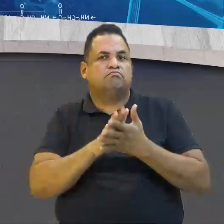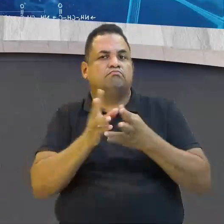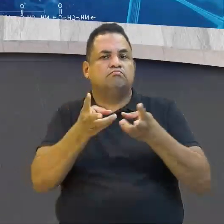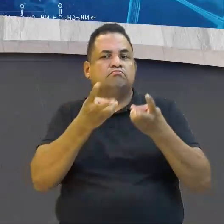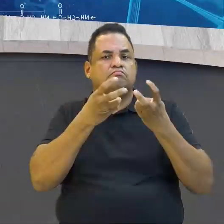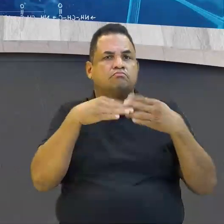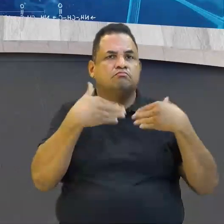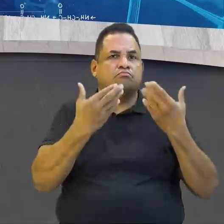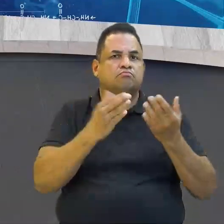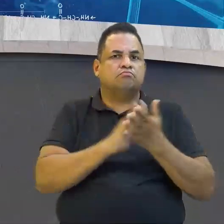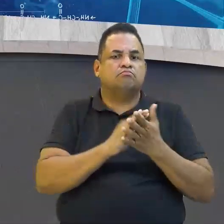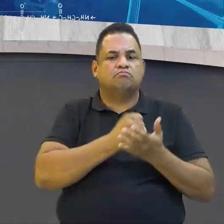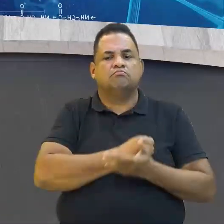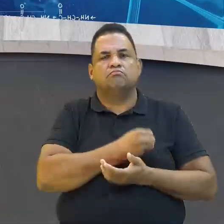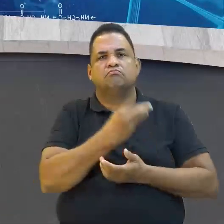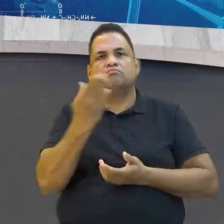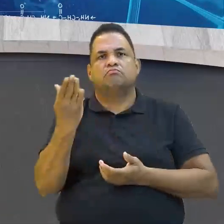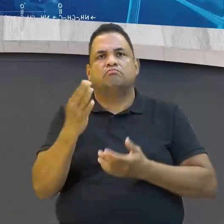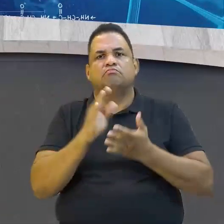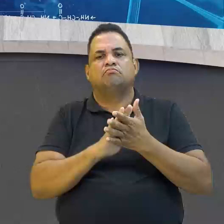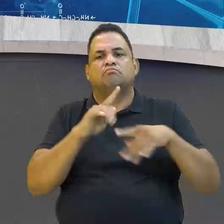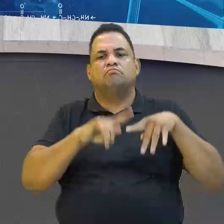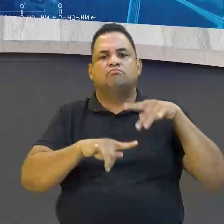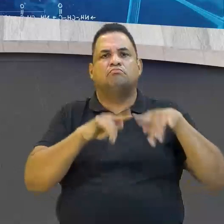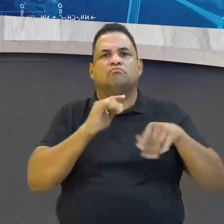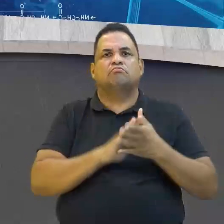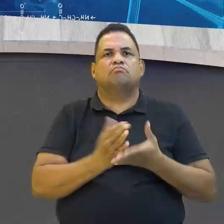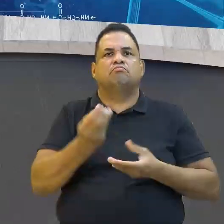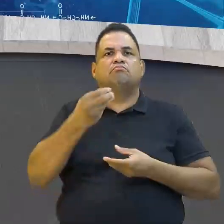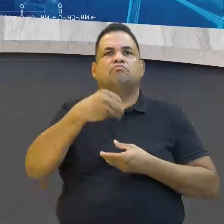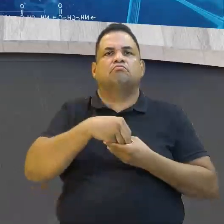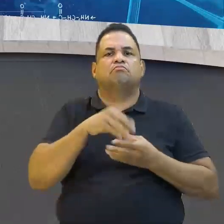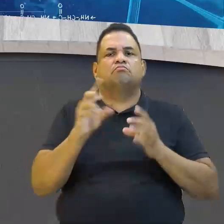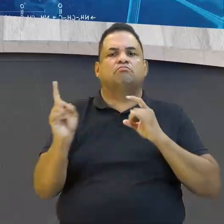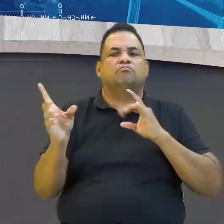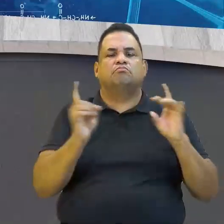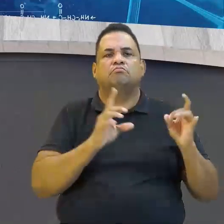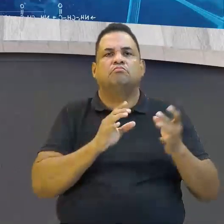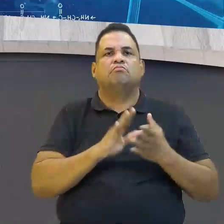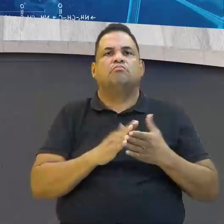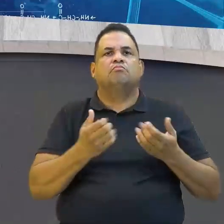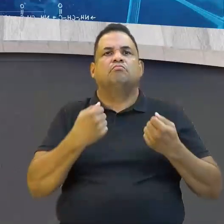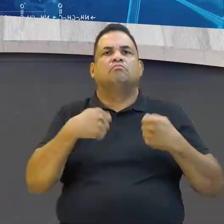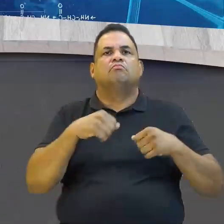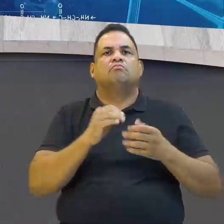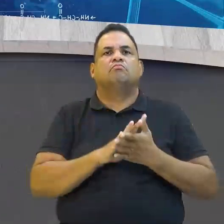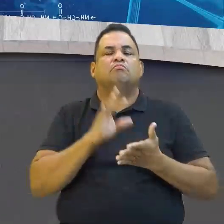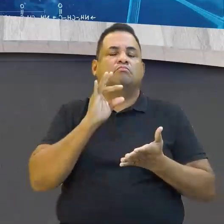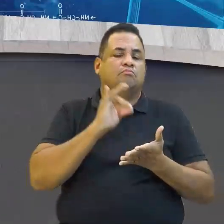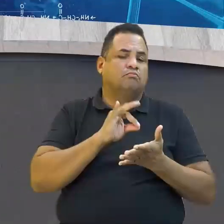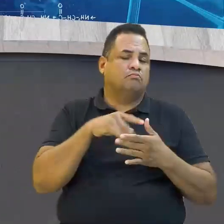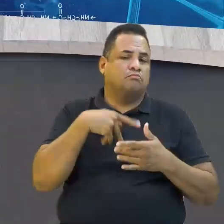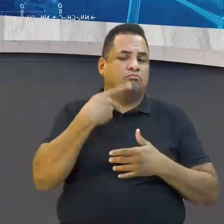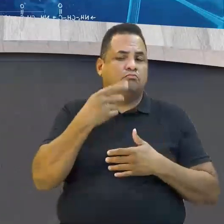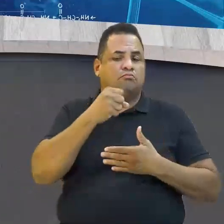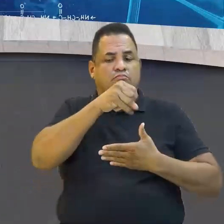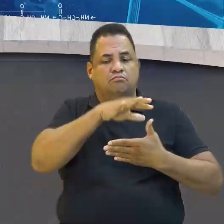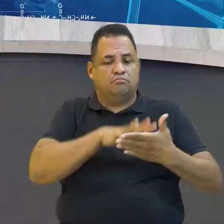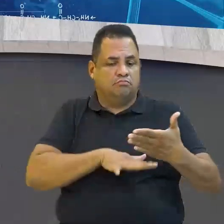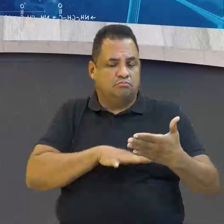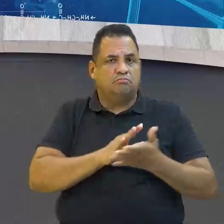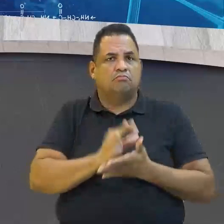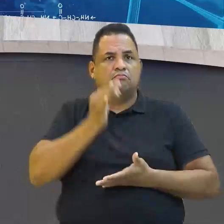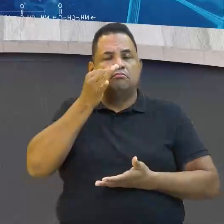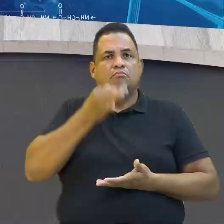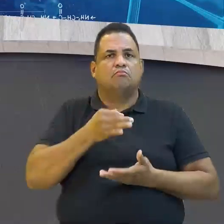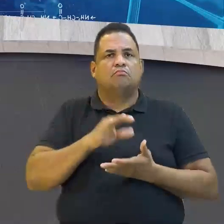identificar as quantidades de elementos que estavam presentes em cada um deles para poder afirmar a alternativa que estava